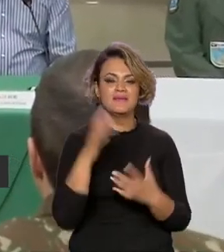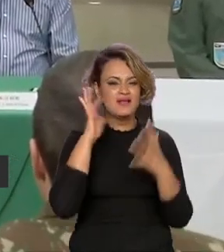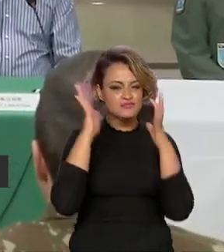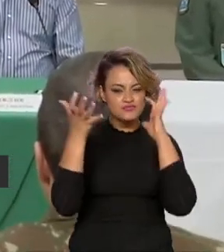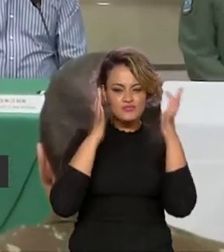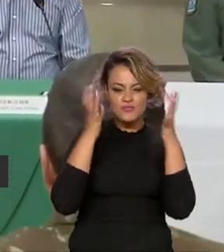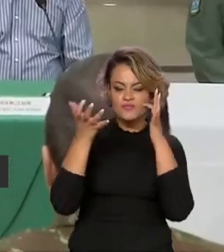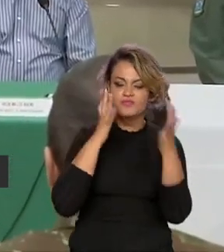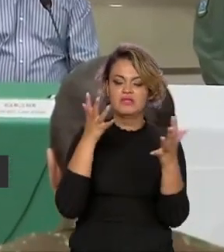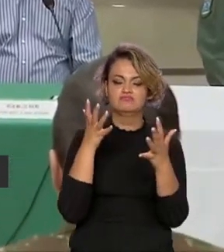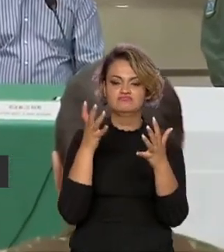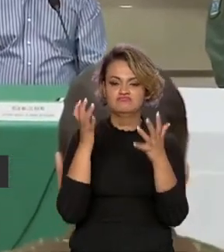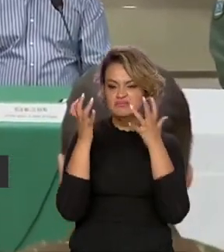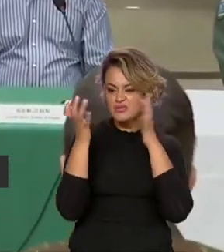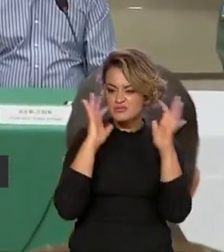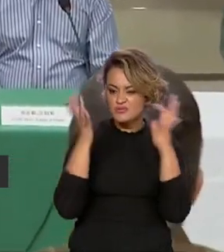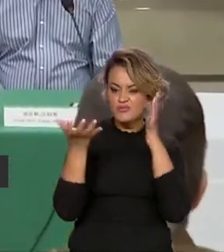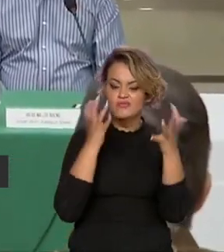resolver, solucionar